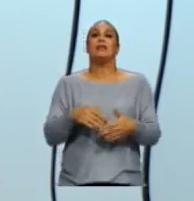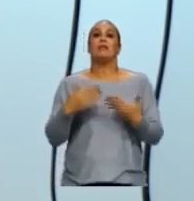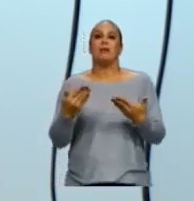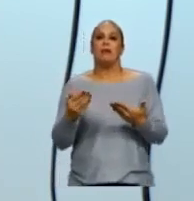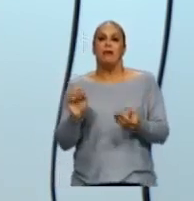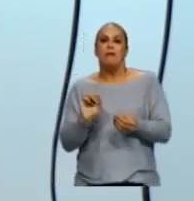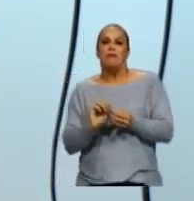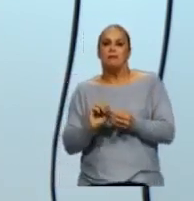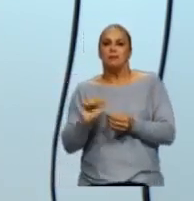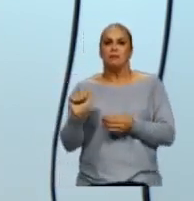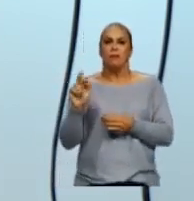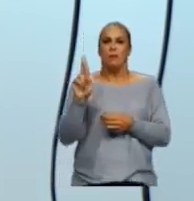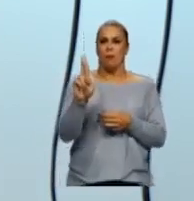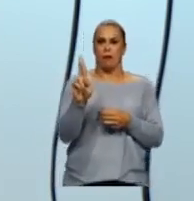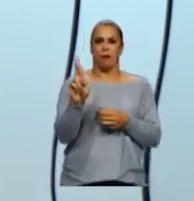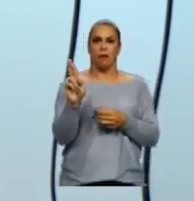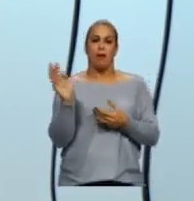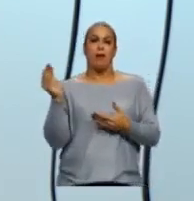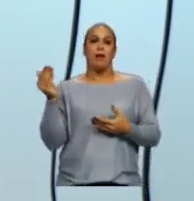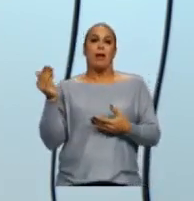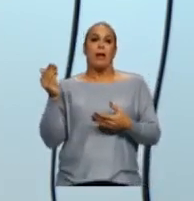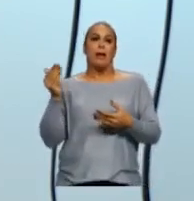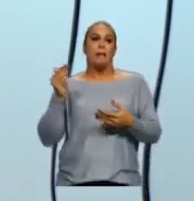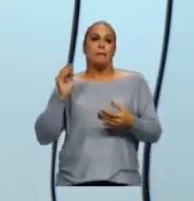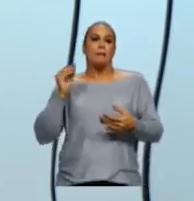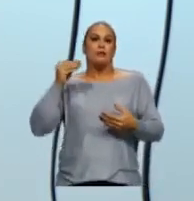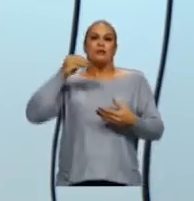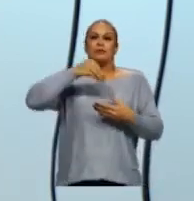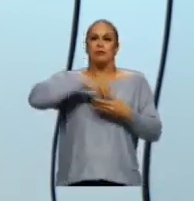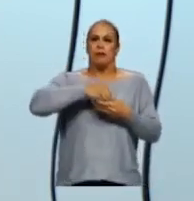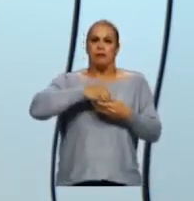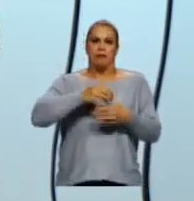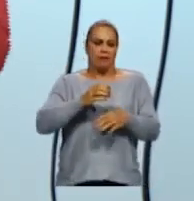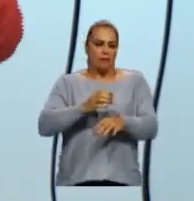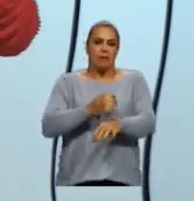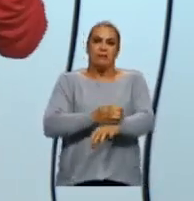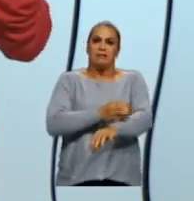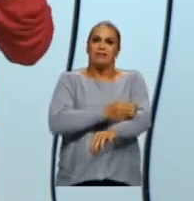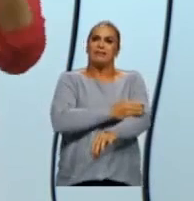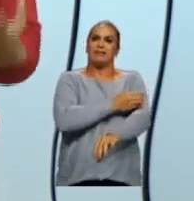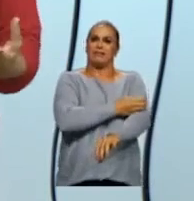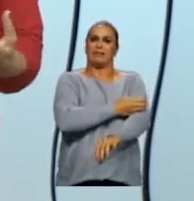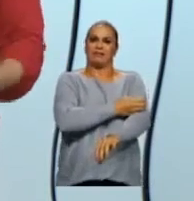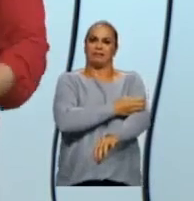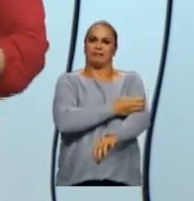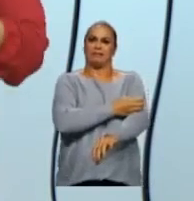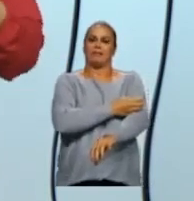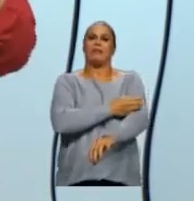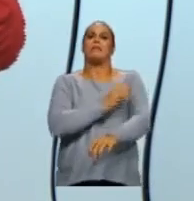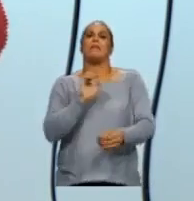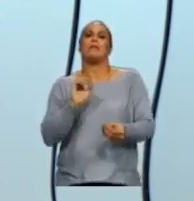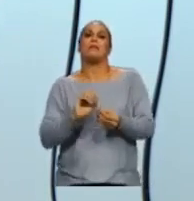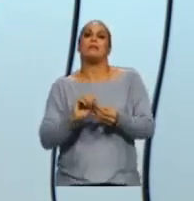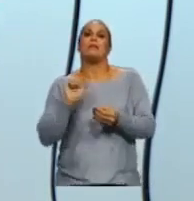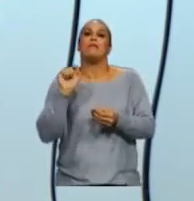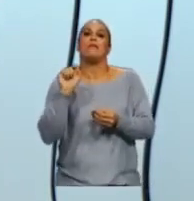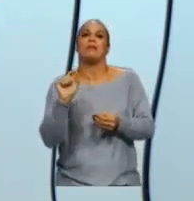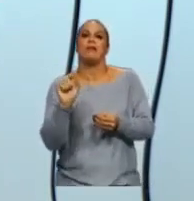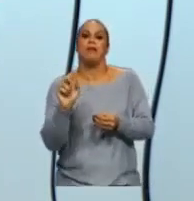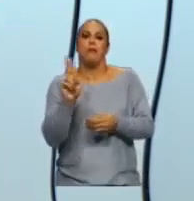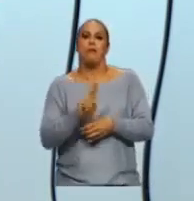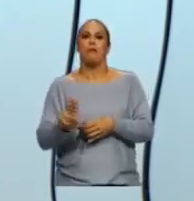ar chegue até as nossas células para ocorrer o quê? A combustão, para ocorrer a